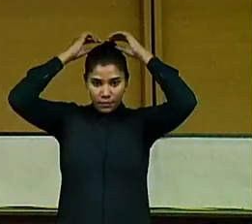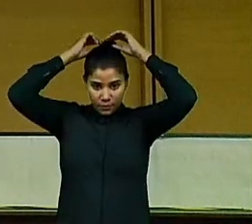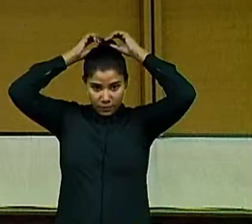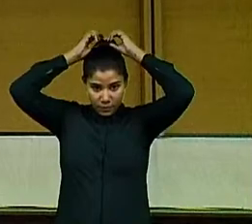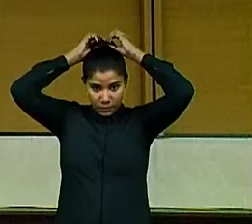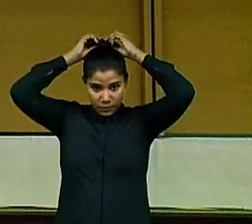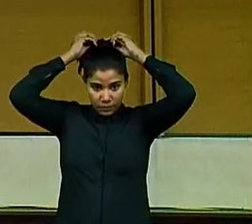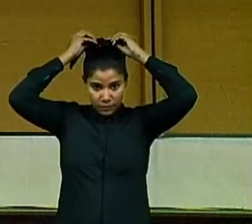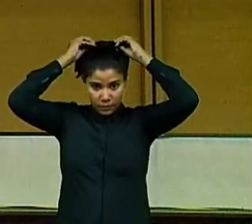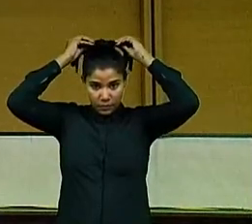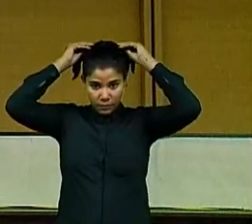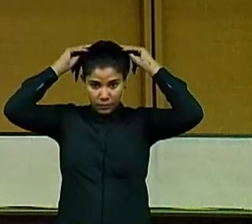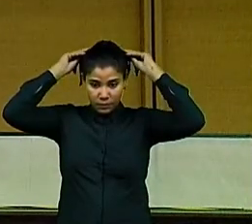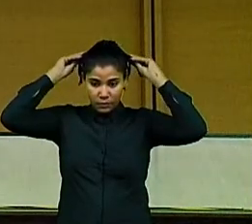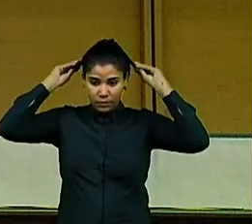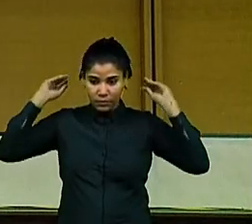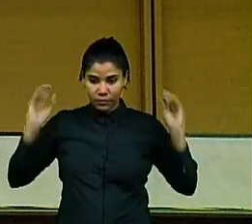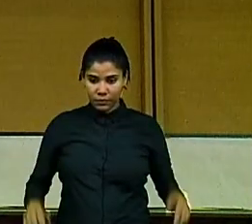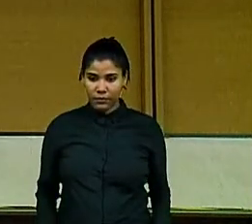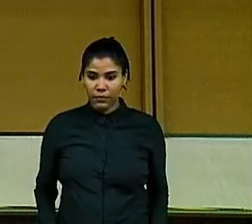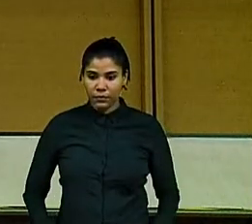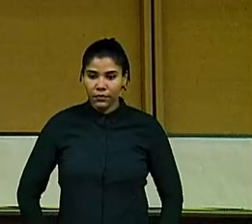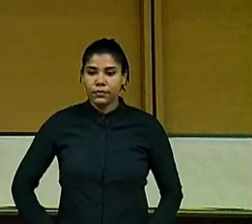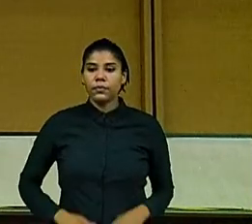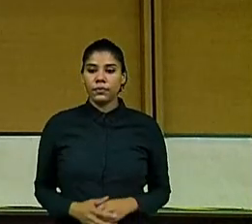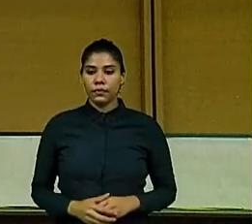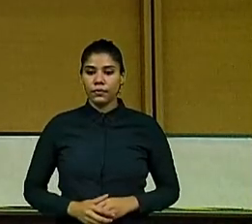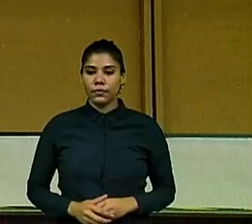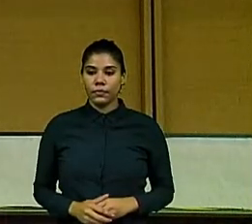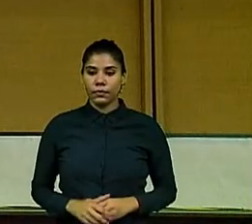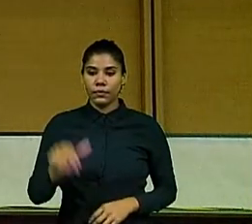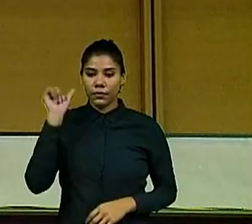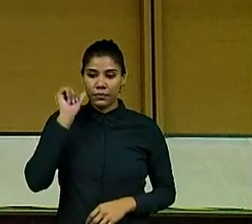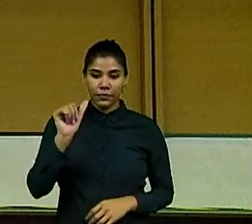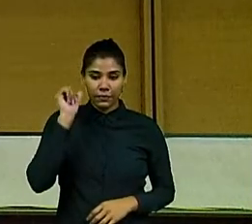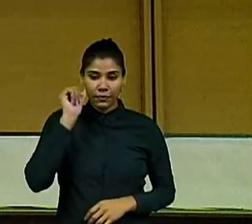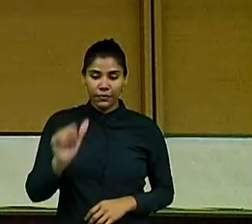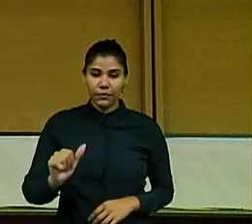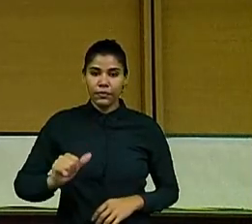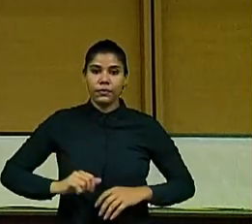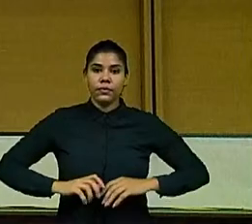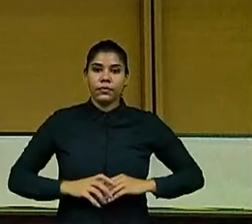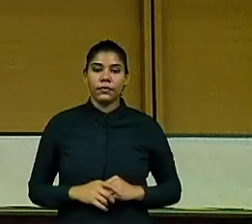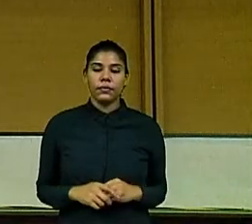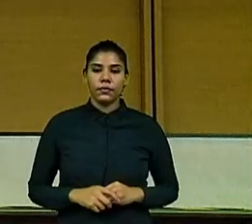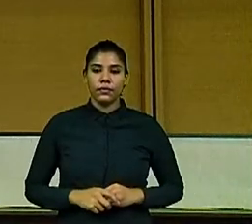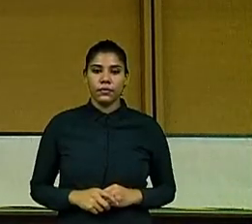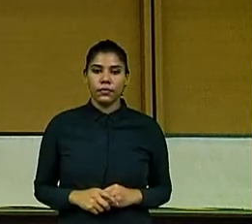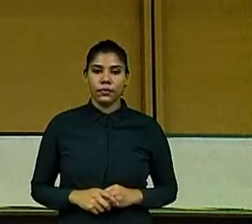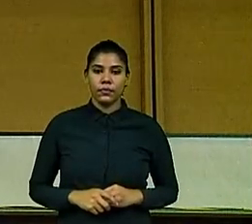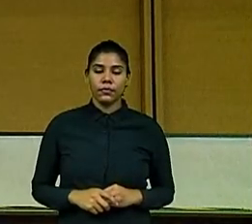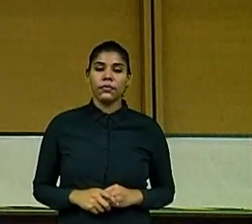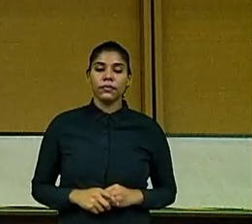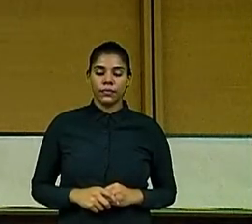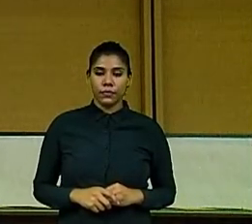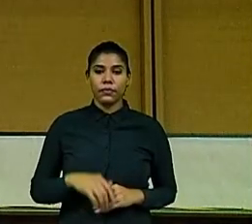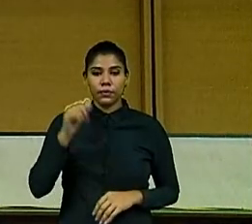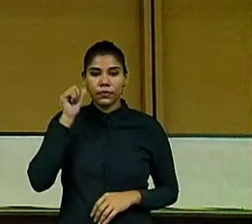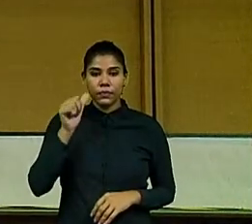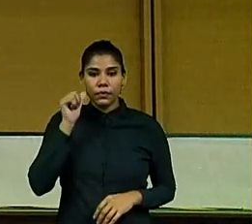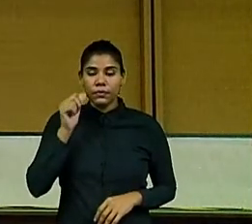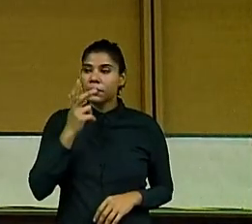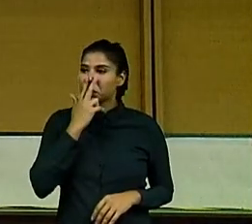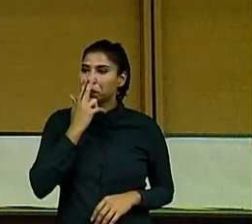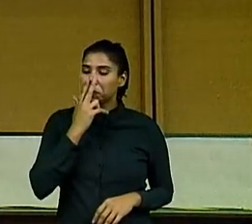e as mulheres né que a elas era relegado um espaço privado